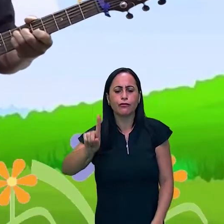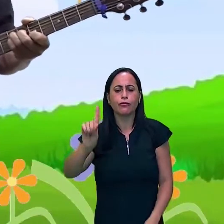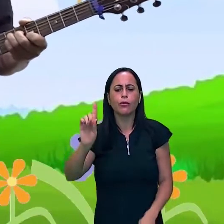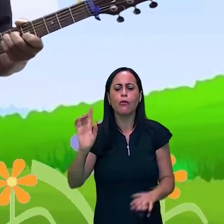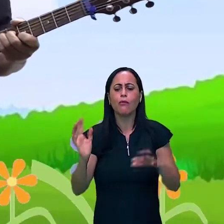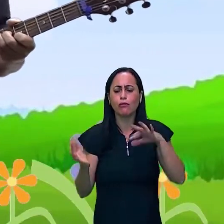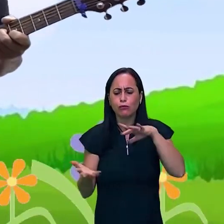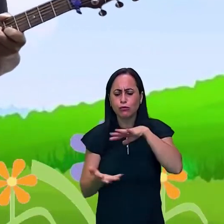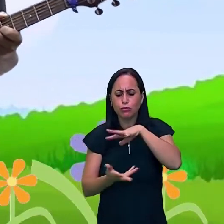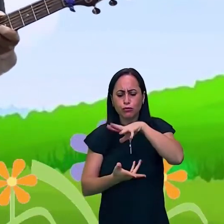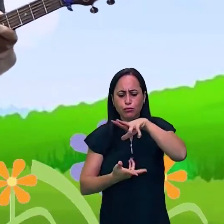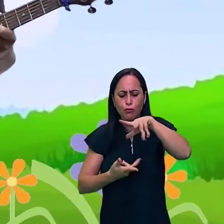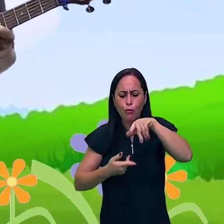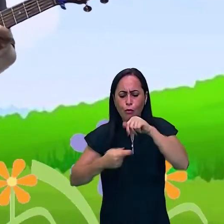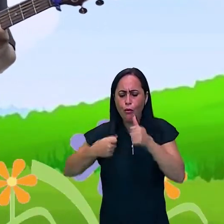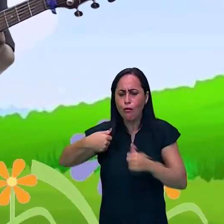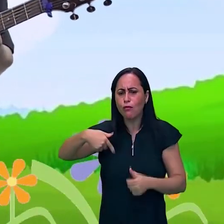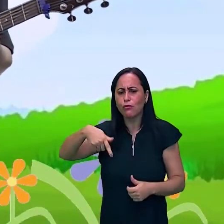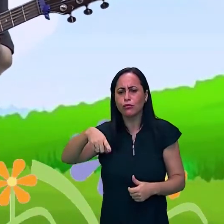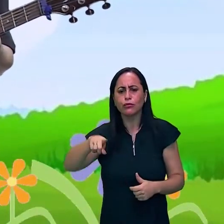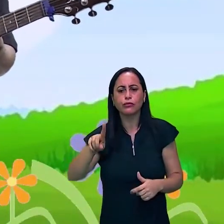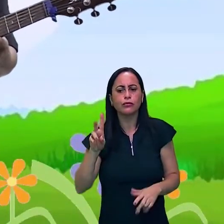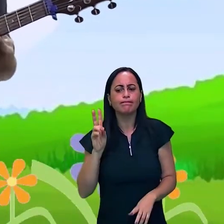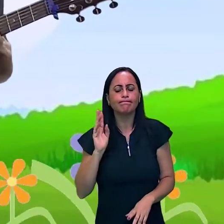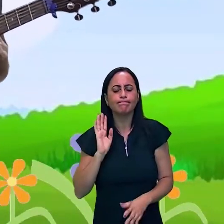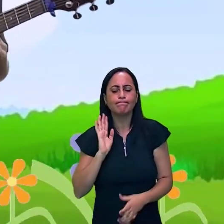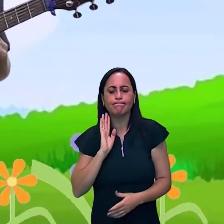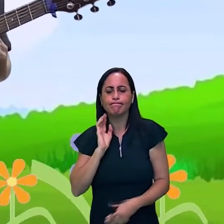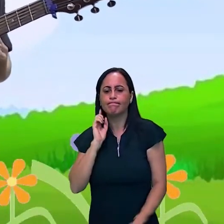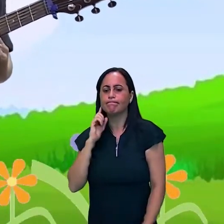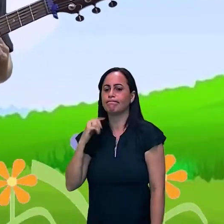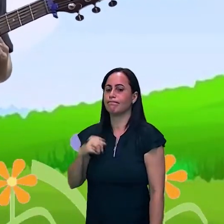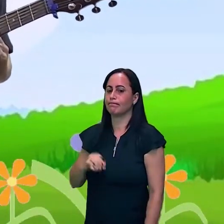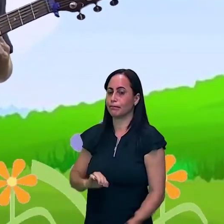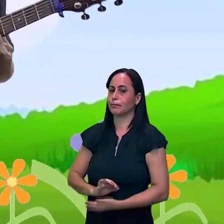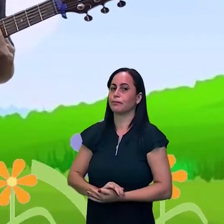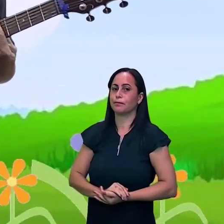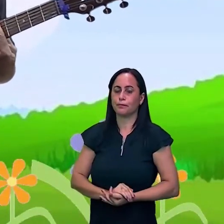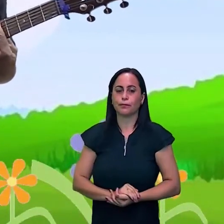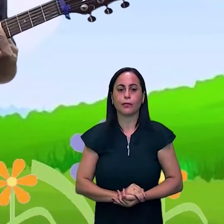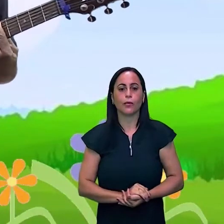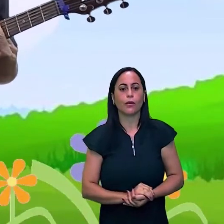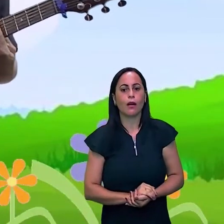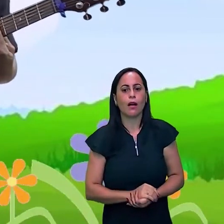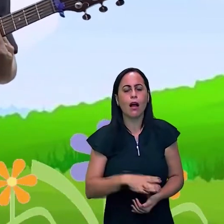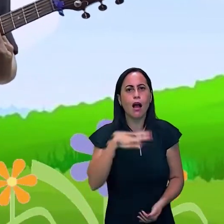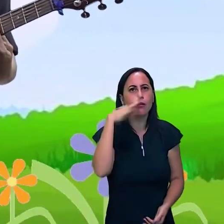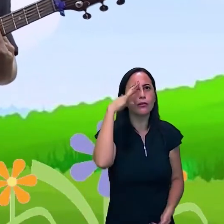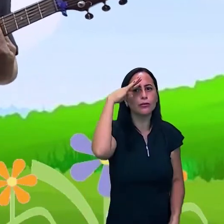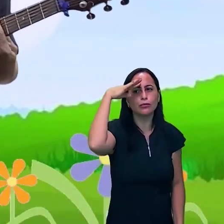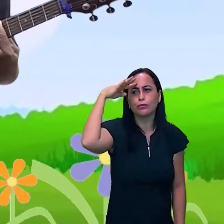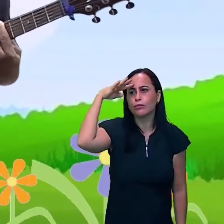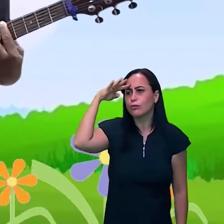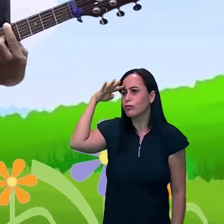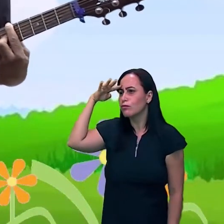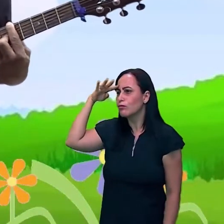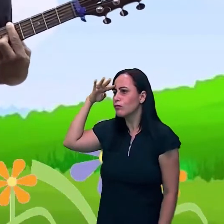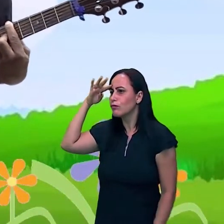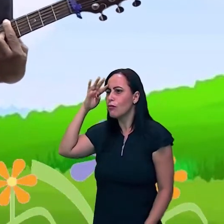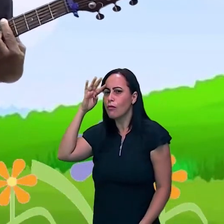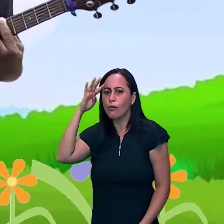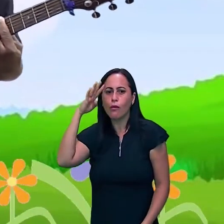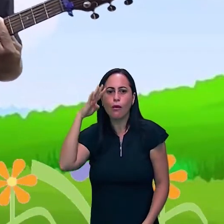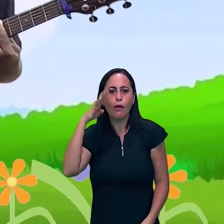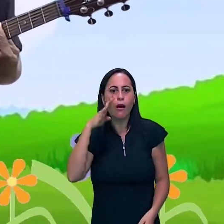no mundo e seguir seu coração. Olhou para sua amiga,